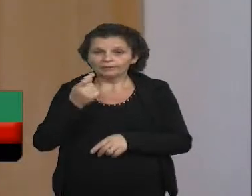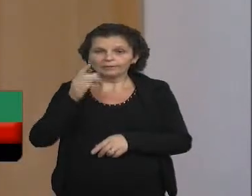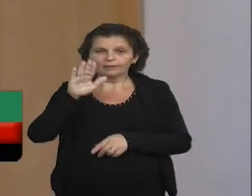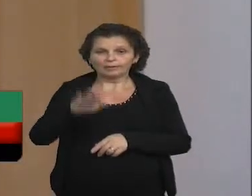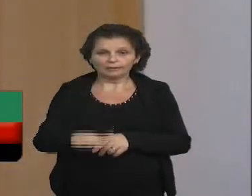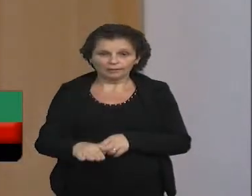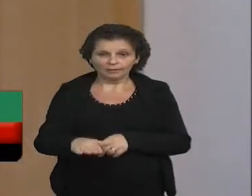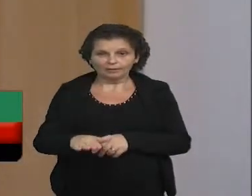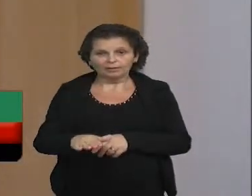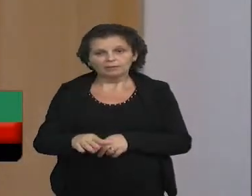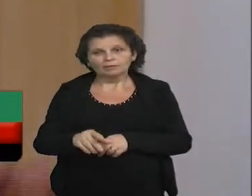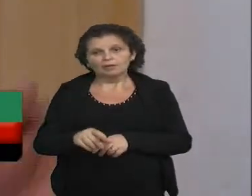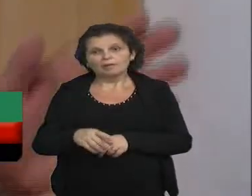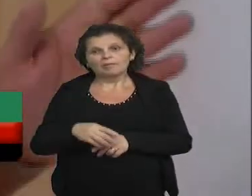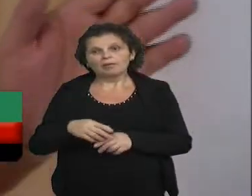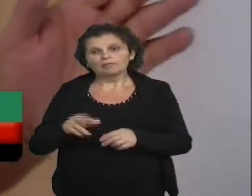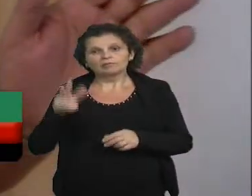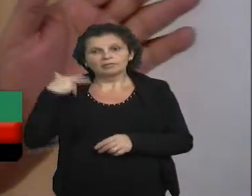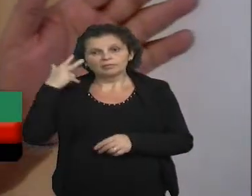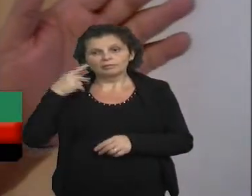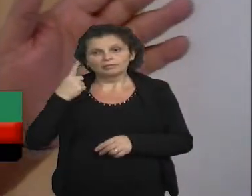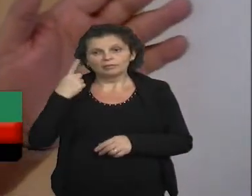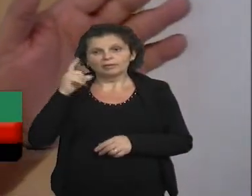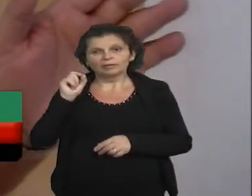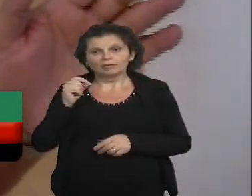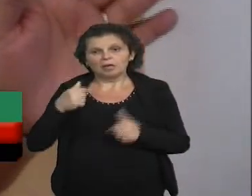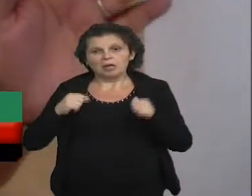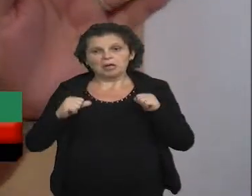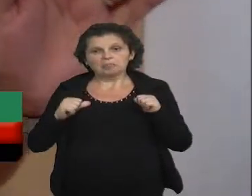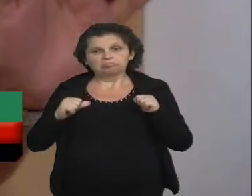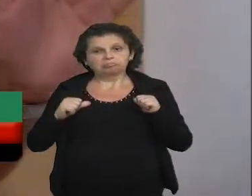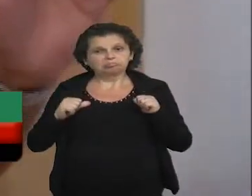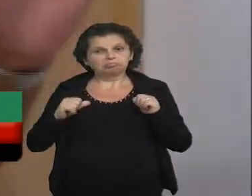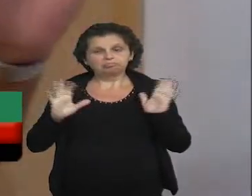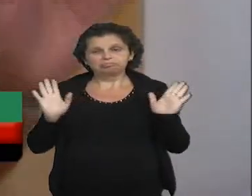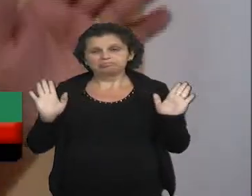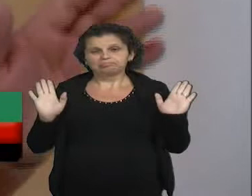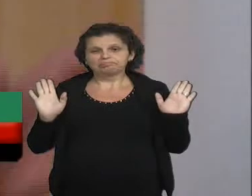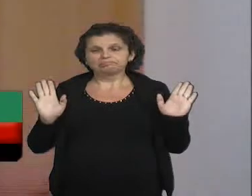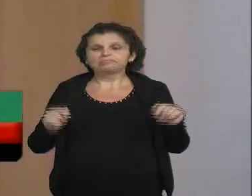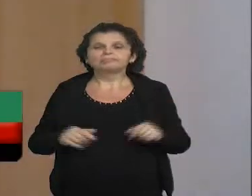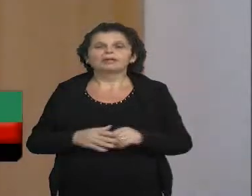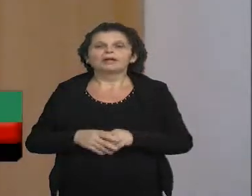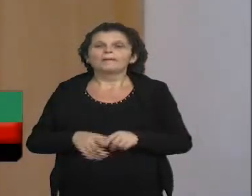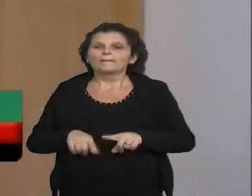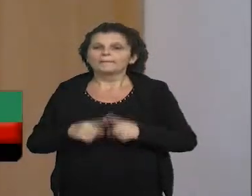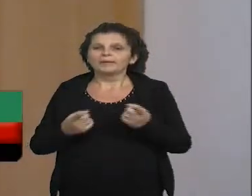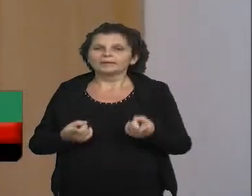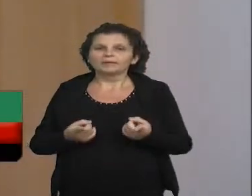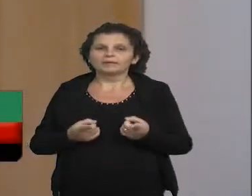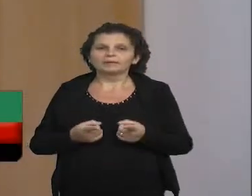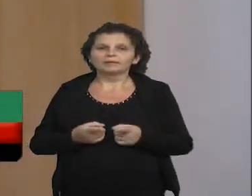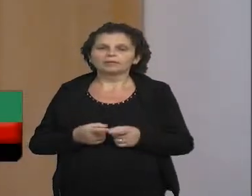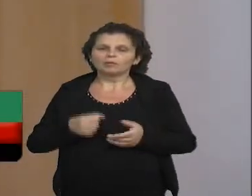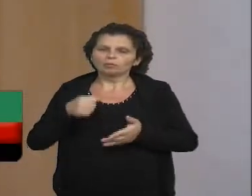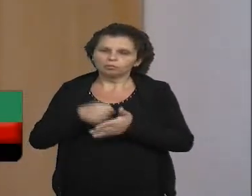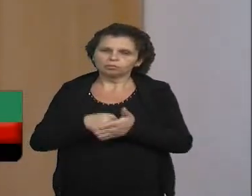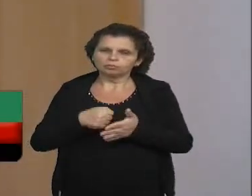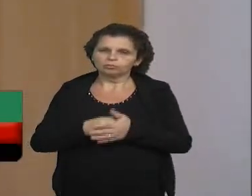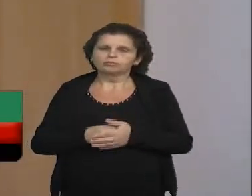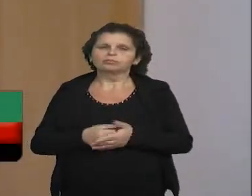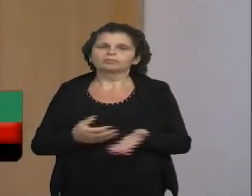Os parlamentares aqui às 10. Quem sou eu para ir contra? Voto vencido. Mas pode ter certeza que eu estarei contestando isso